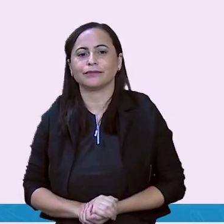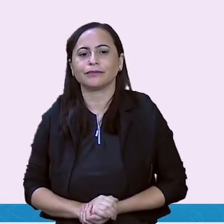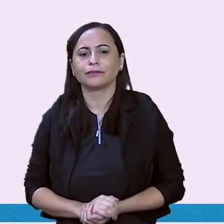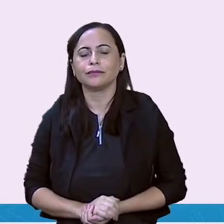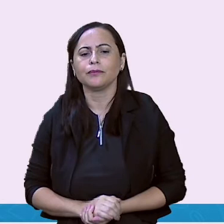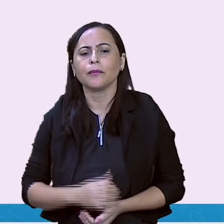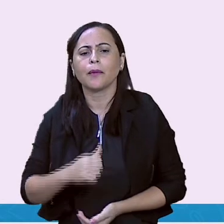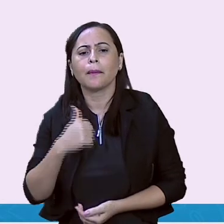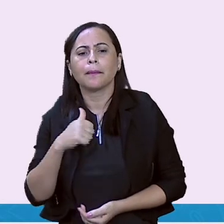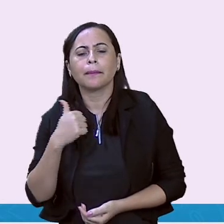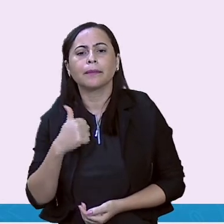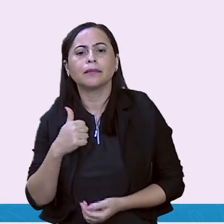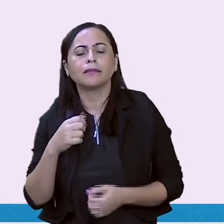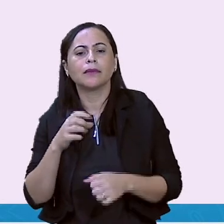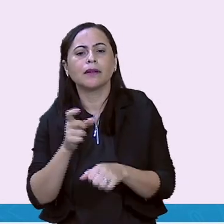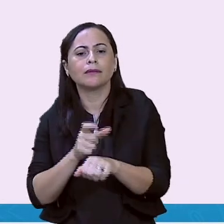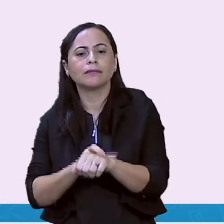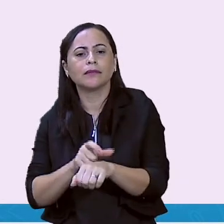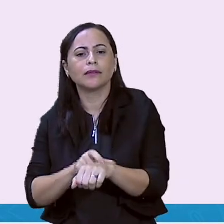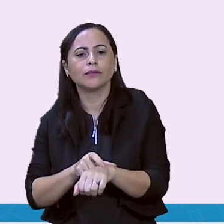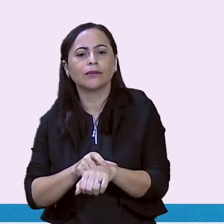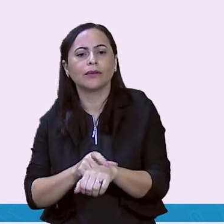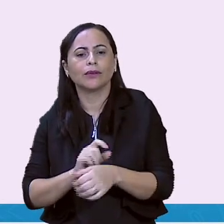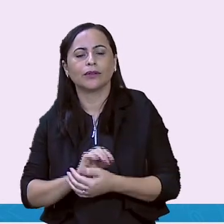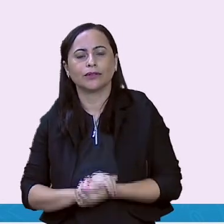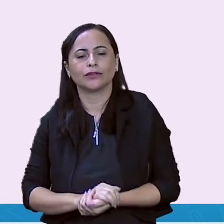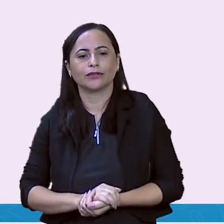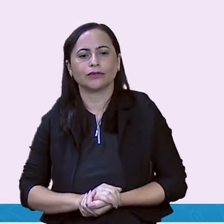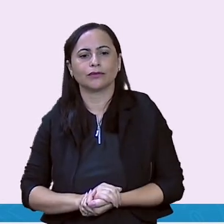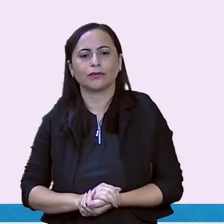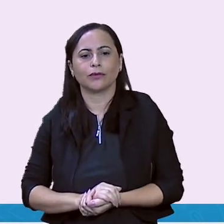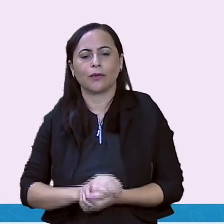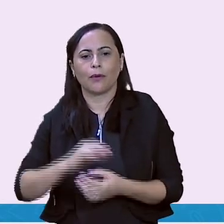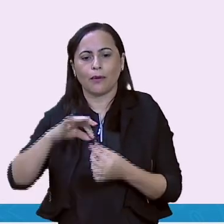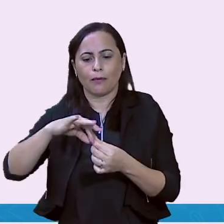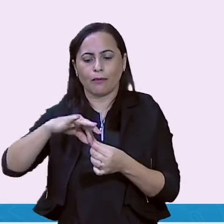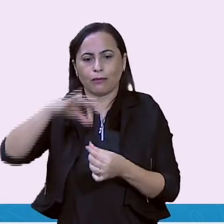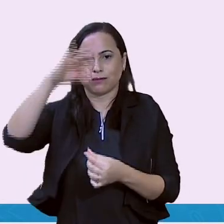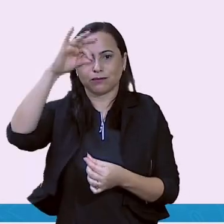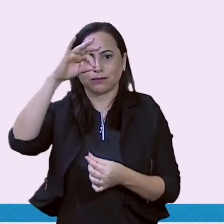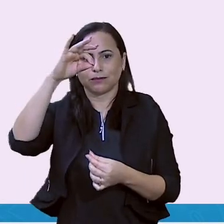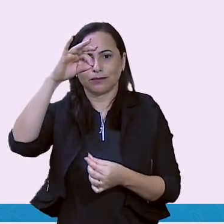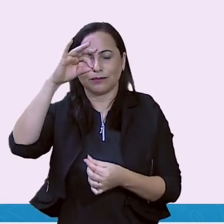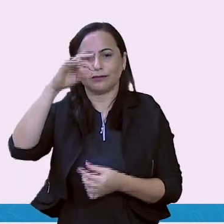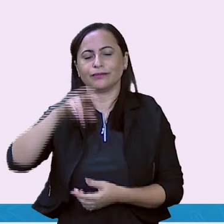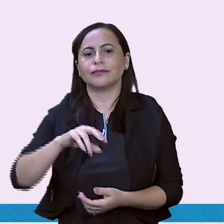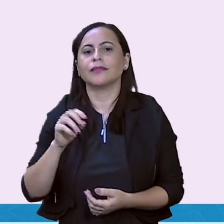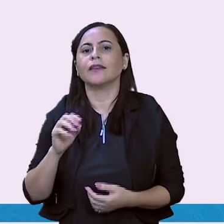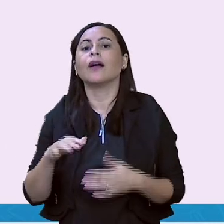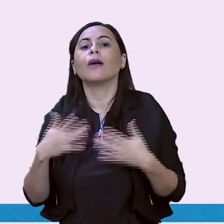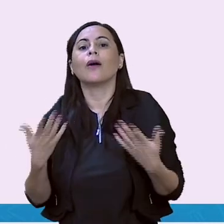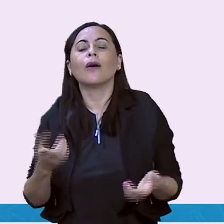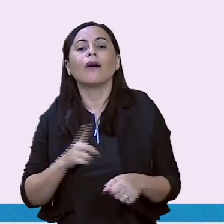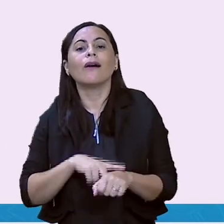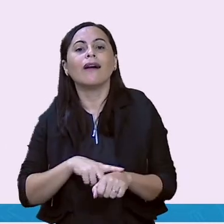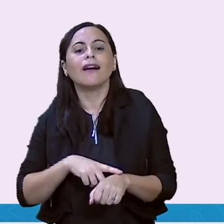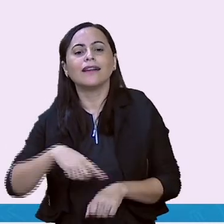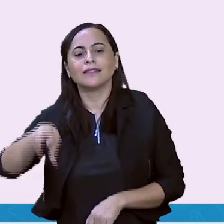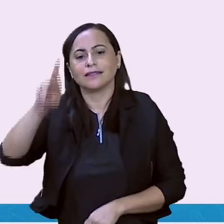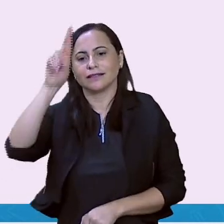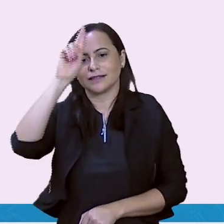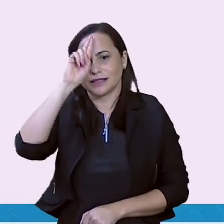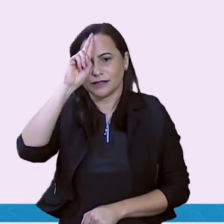O primeiro, o ponteiro está no 12, então são 12